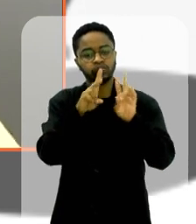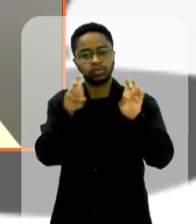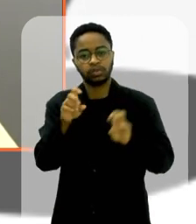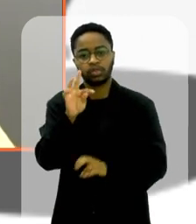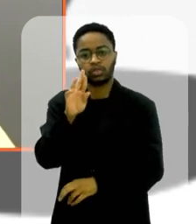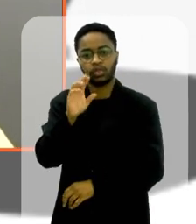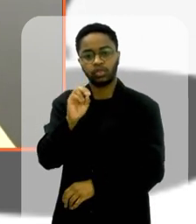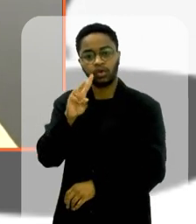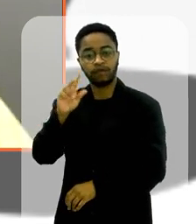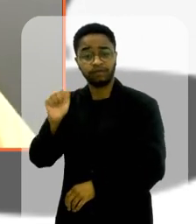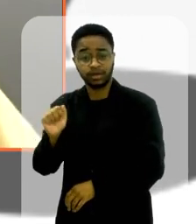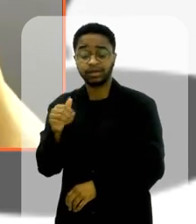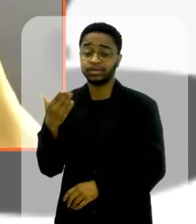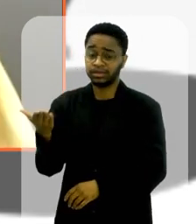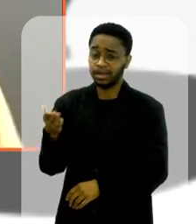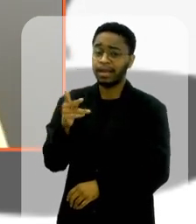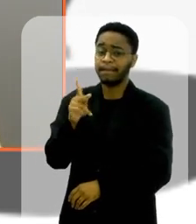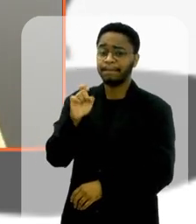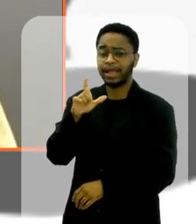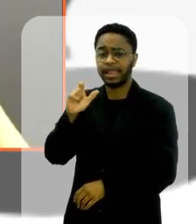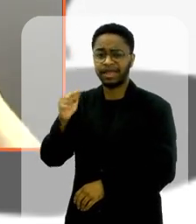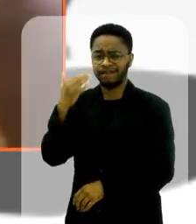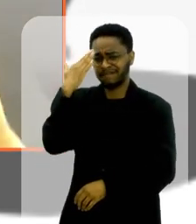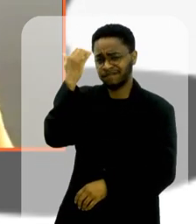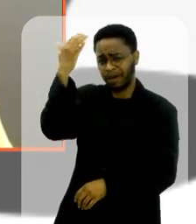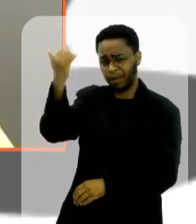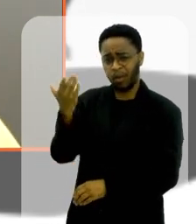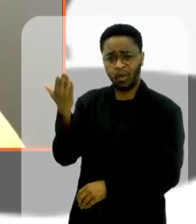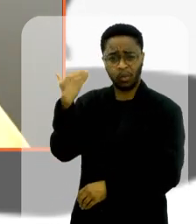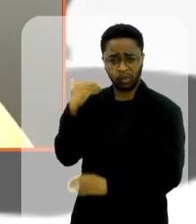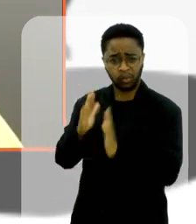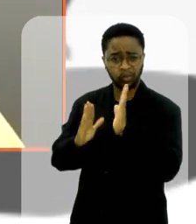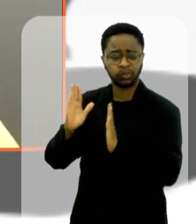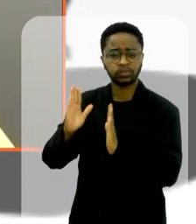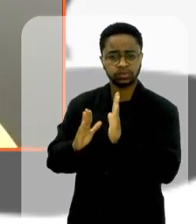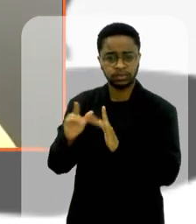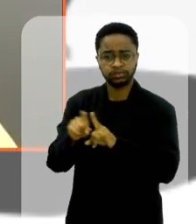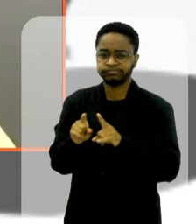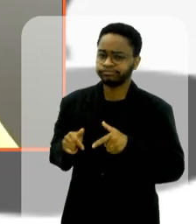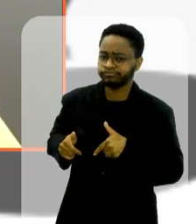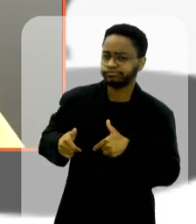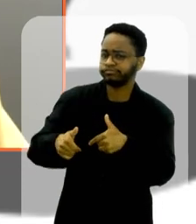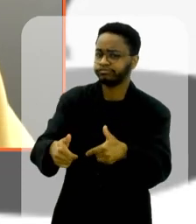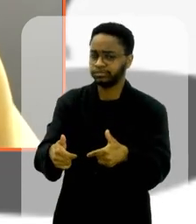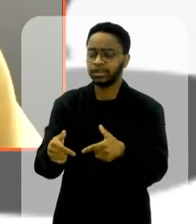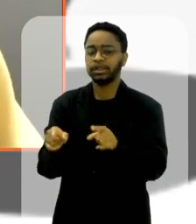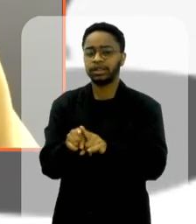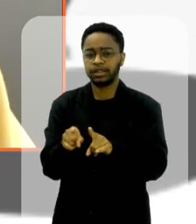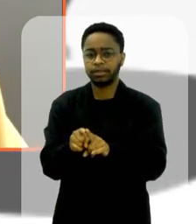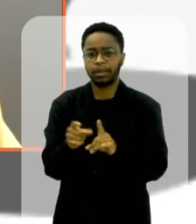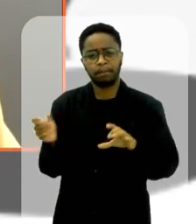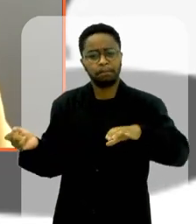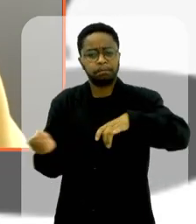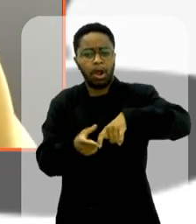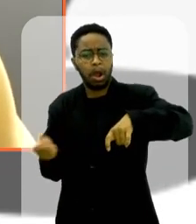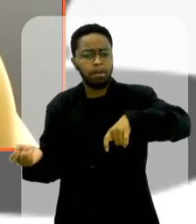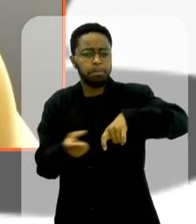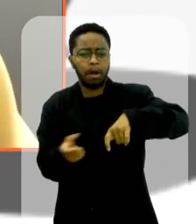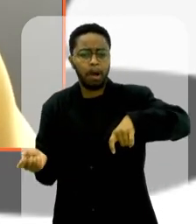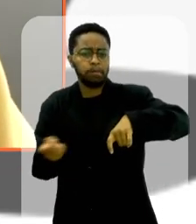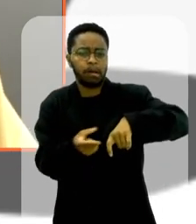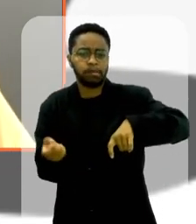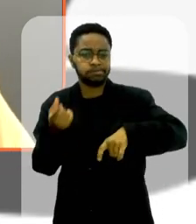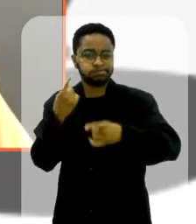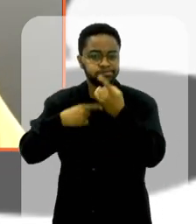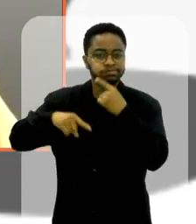sobre essa trova sobre Pelé, e Pelé estava em evidência na época, né? Estava atuando, fazendo muitos gols. Então,